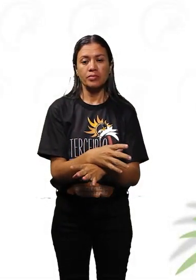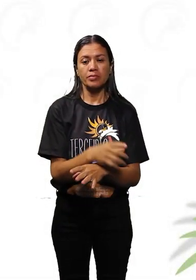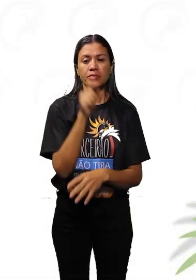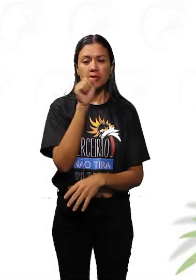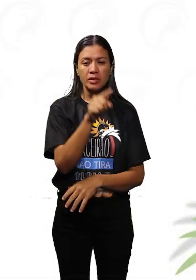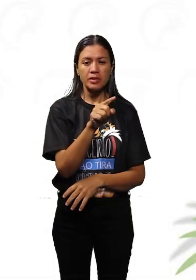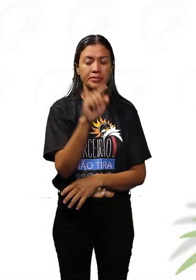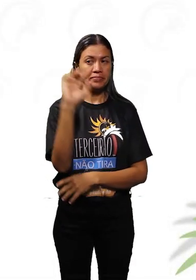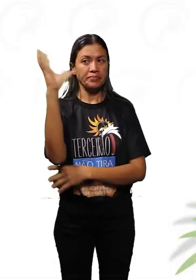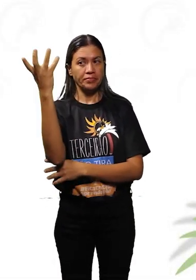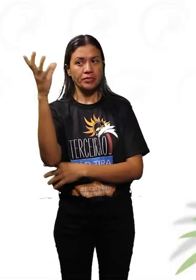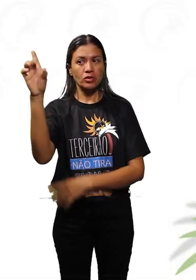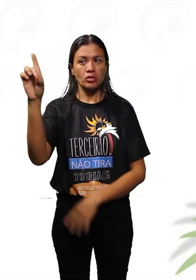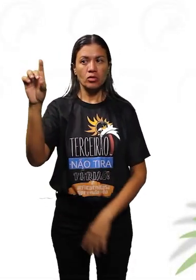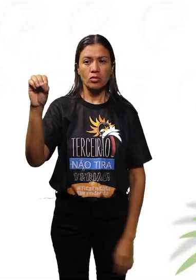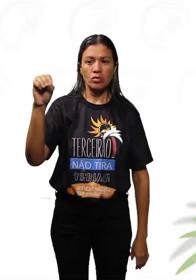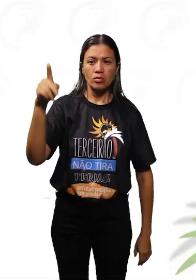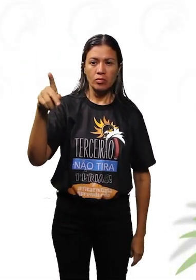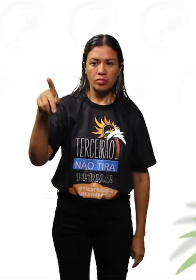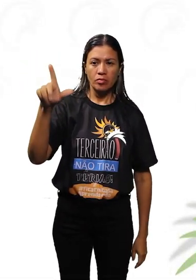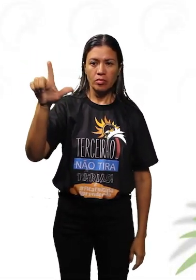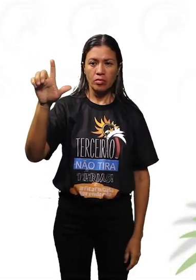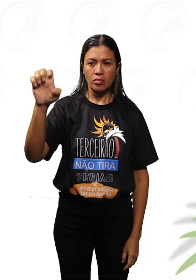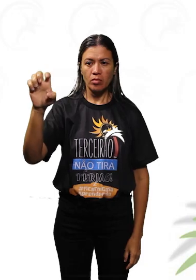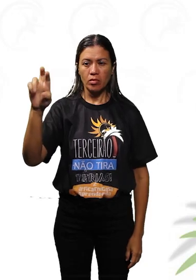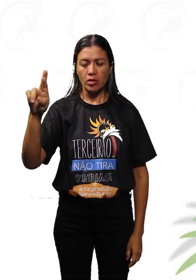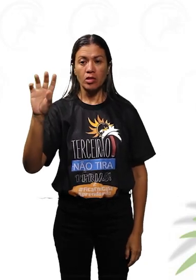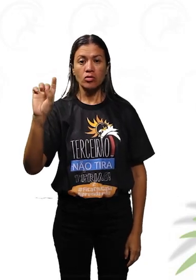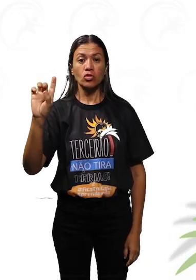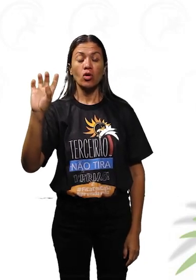Esse efeito Doppler só acontece devido a